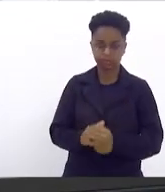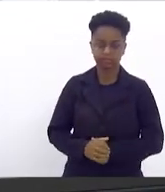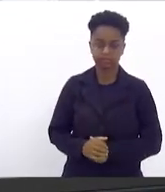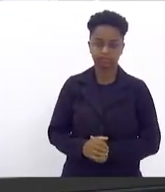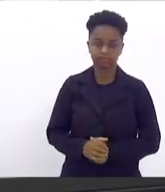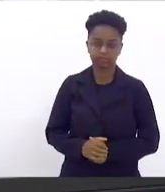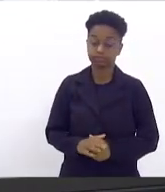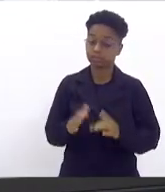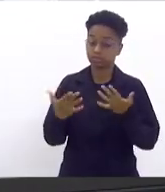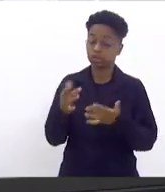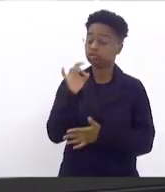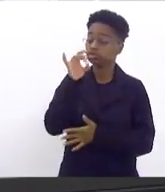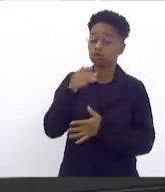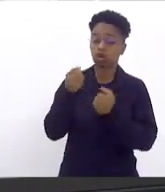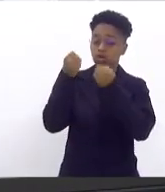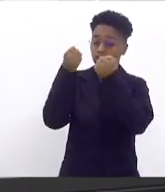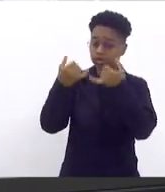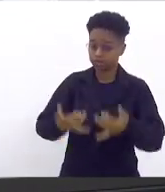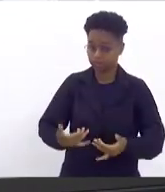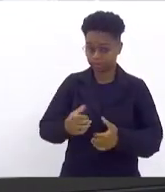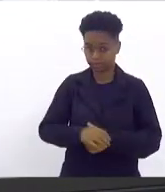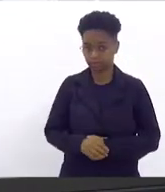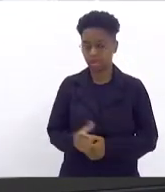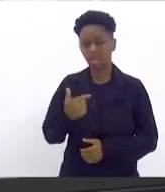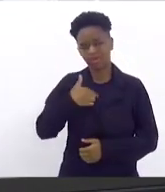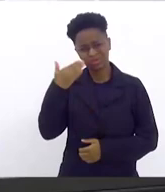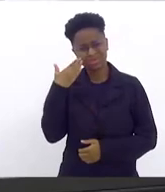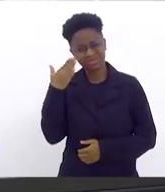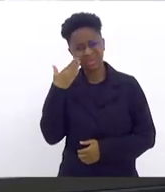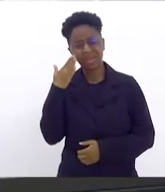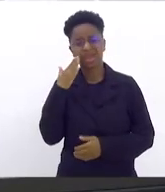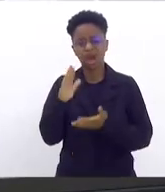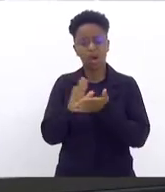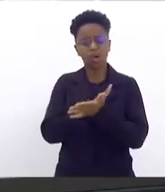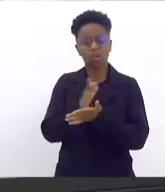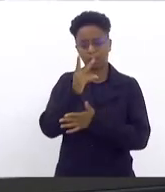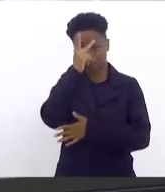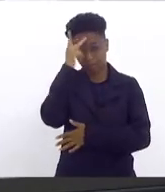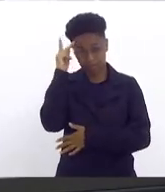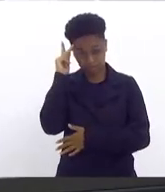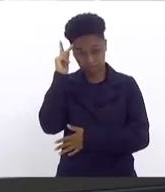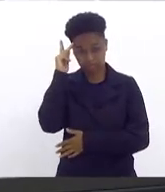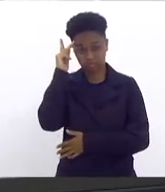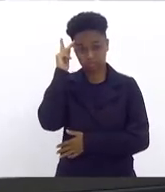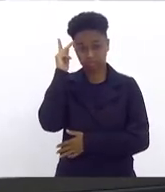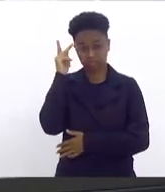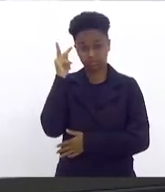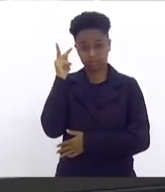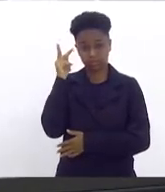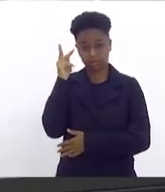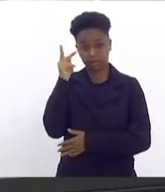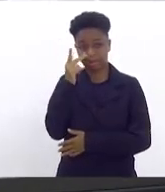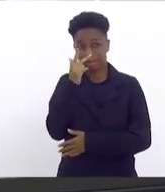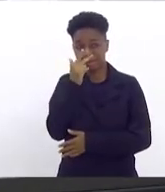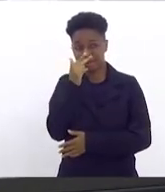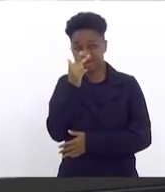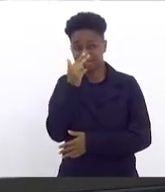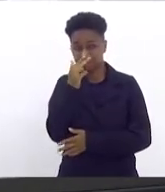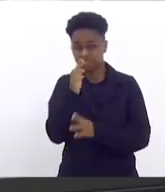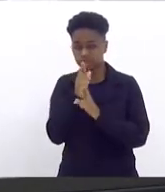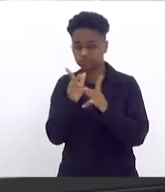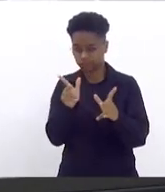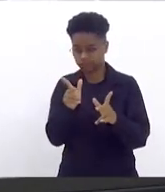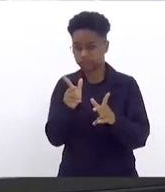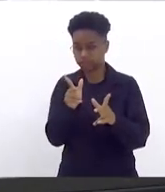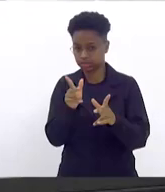E é só para observar, eu sei que para algumas pessoas, deputado Flávio Serafini, parecia diferente, e aí eu